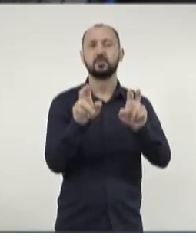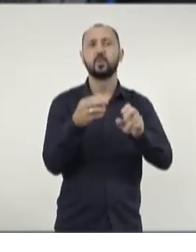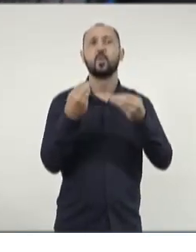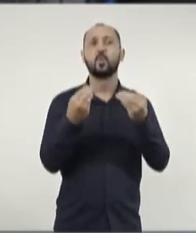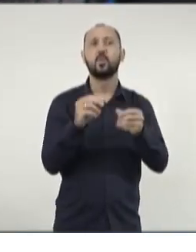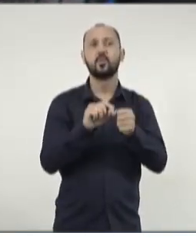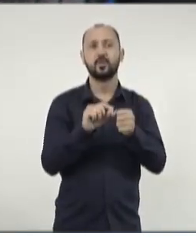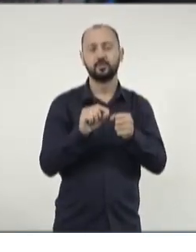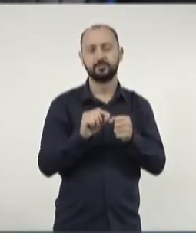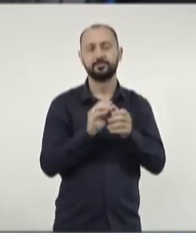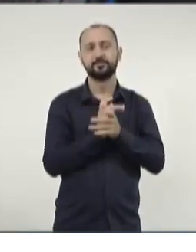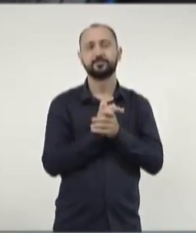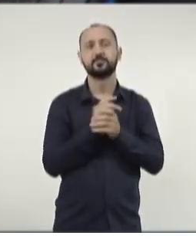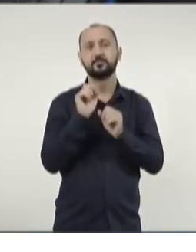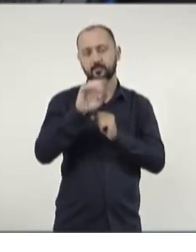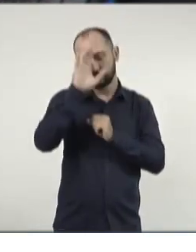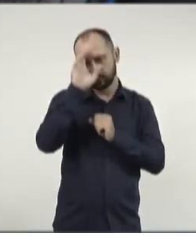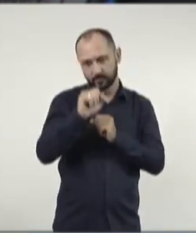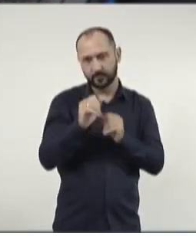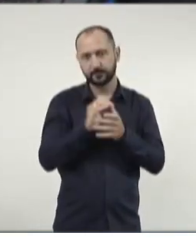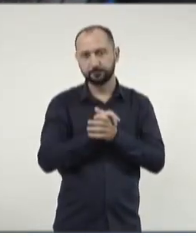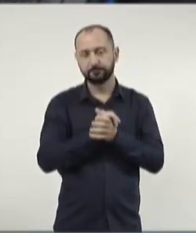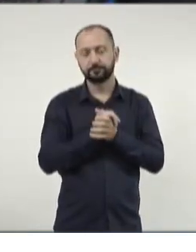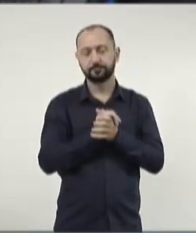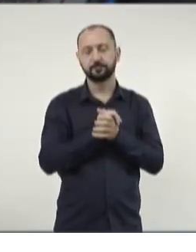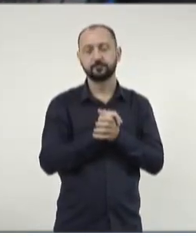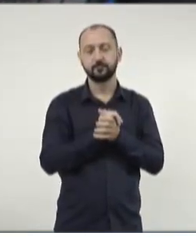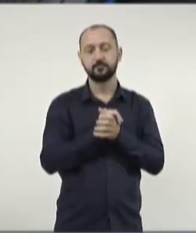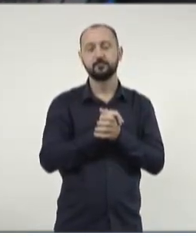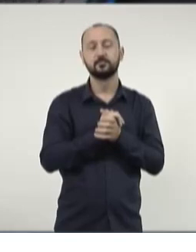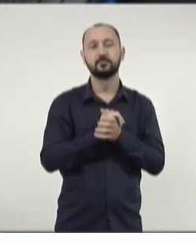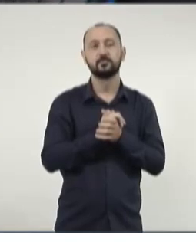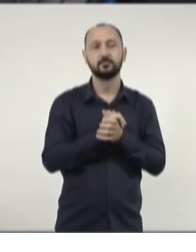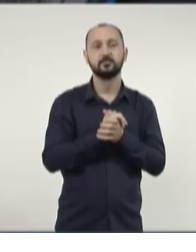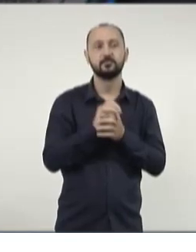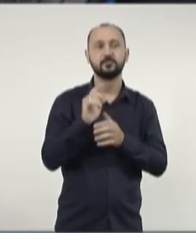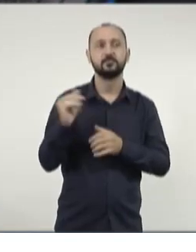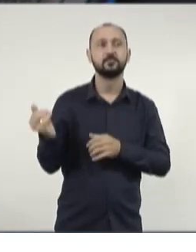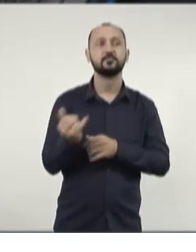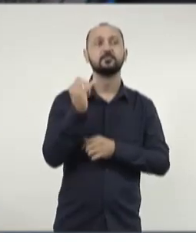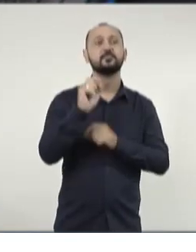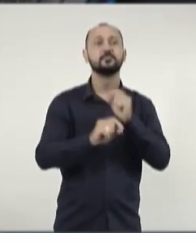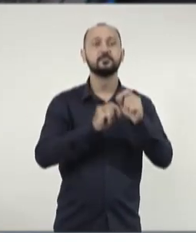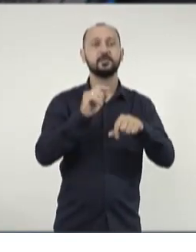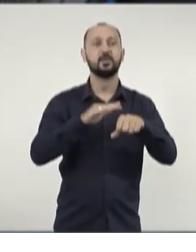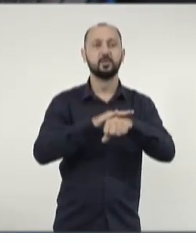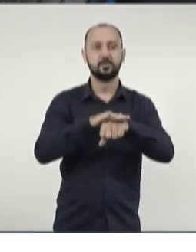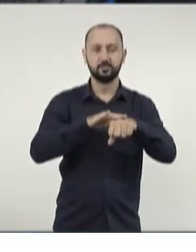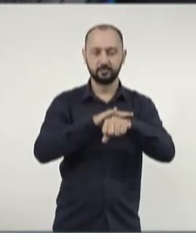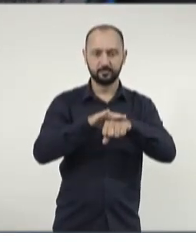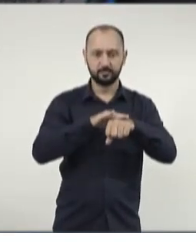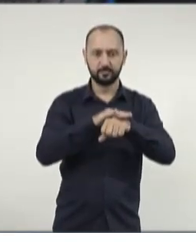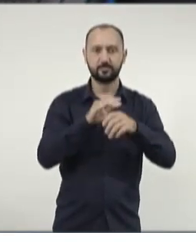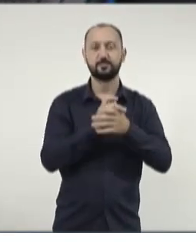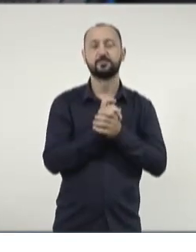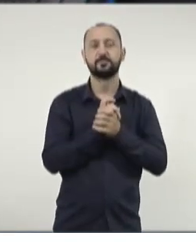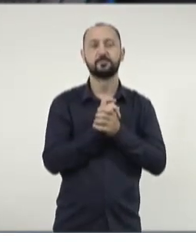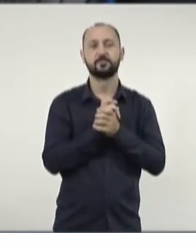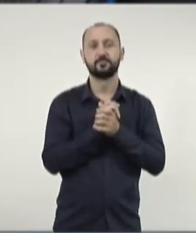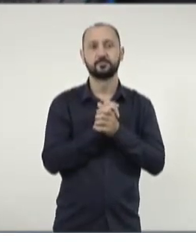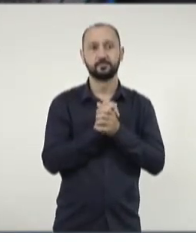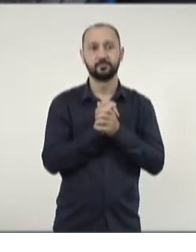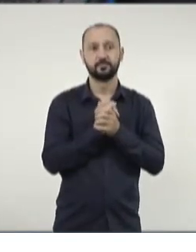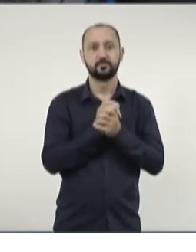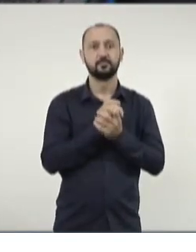que vai ser, quem decide, como decide. Isso é uma questão muito importante e precisa ser conversado. Né? Então,